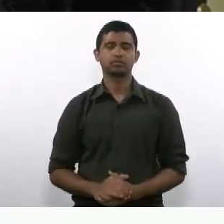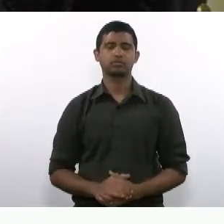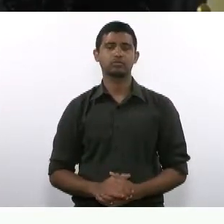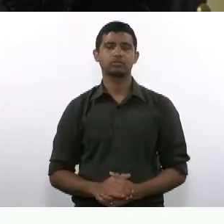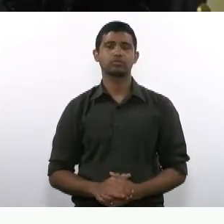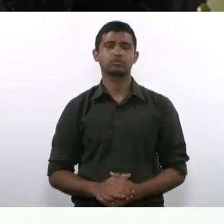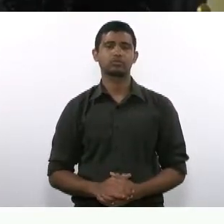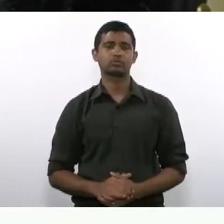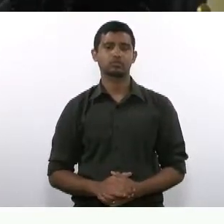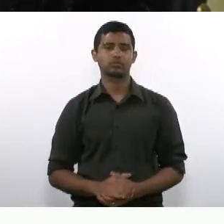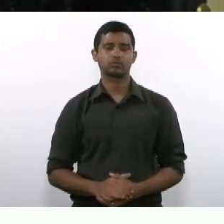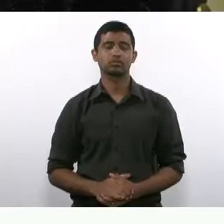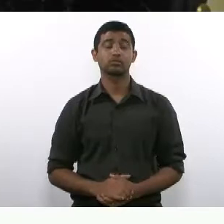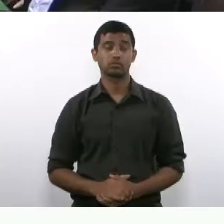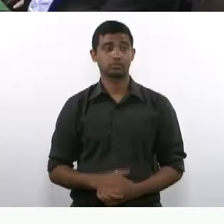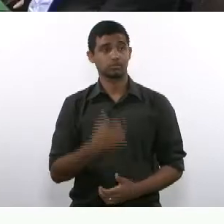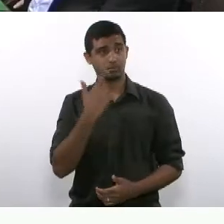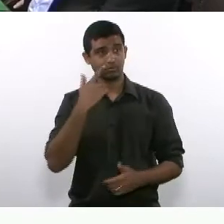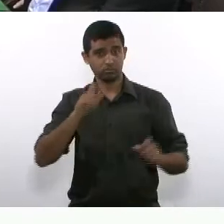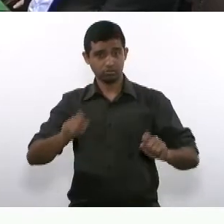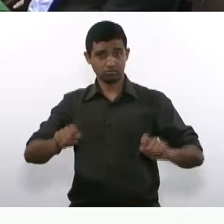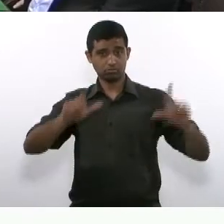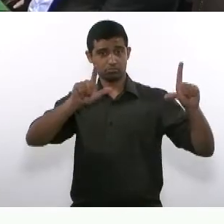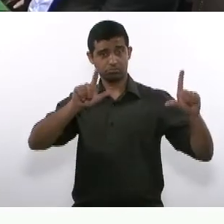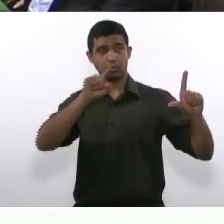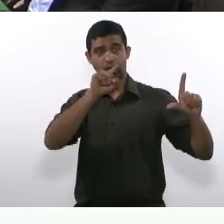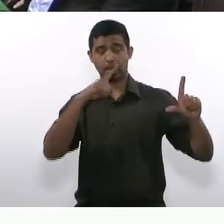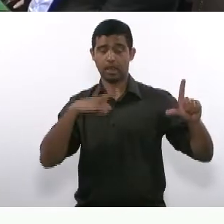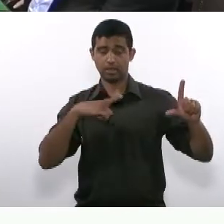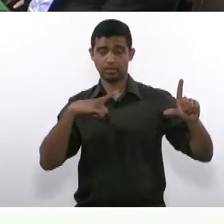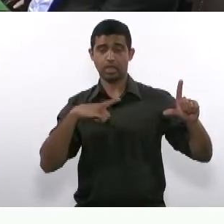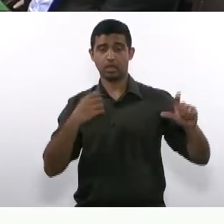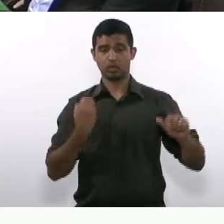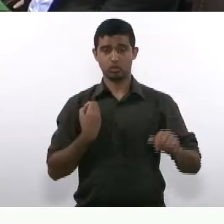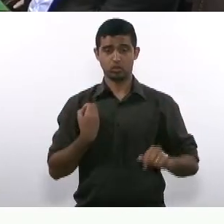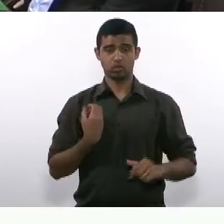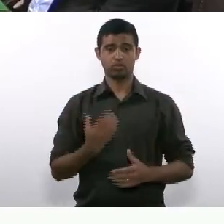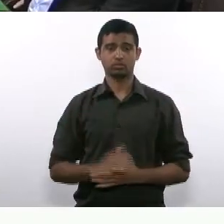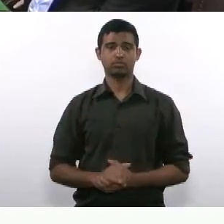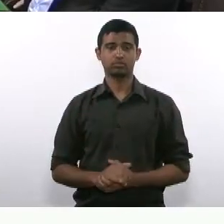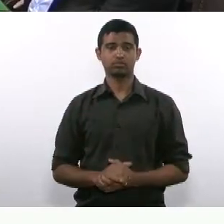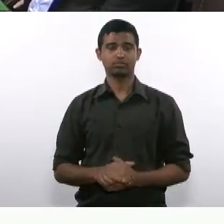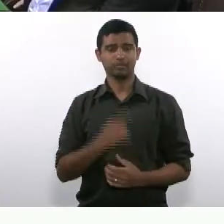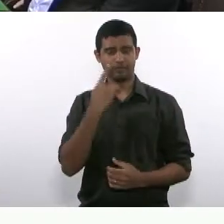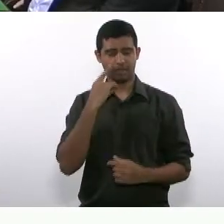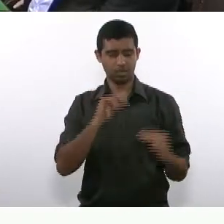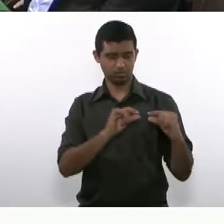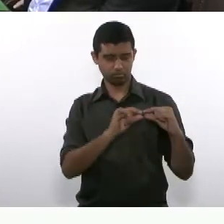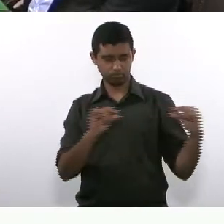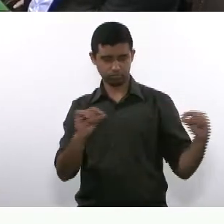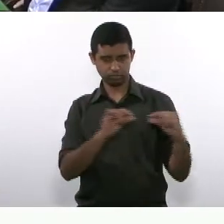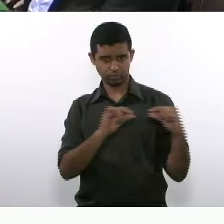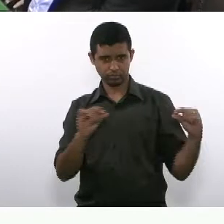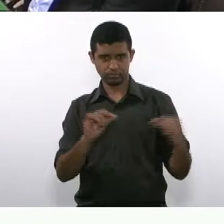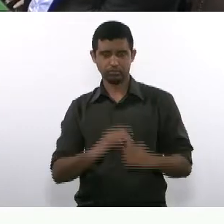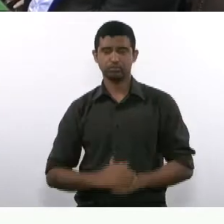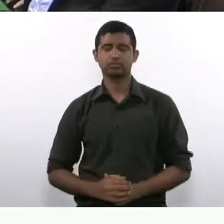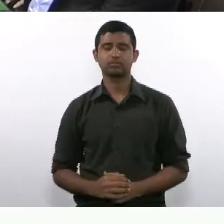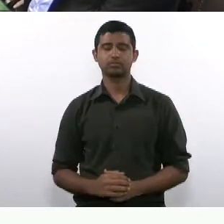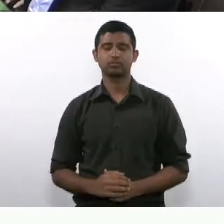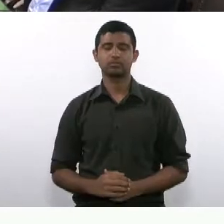Na verdade, na apresentação, a gente colocou ali os números No rodapé. no rodapé. De cada...